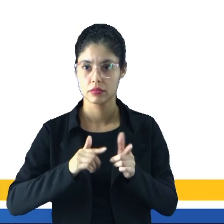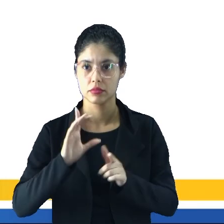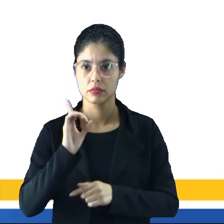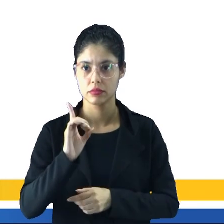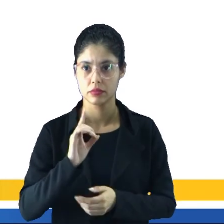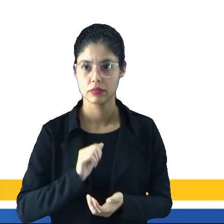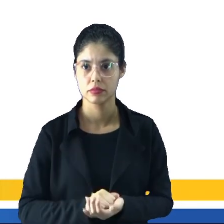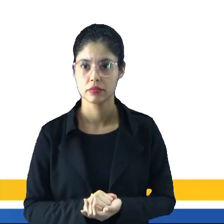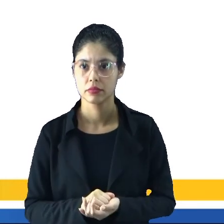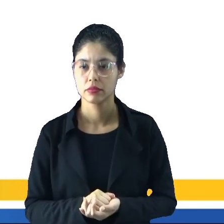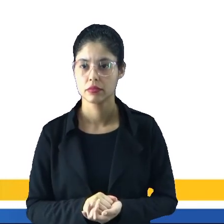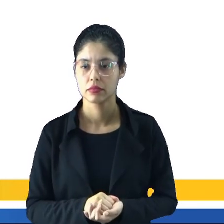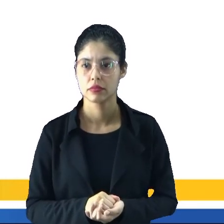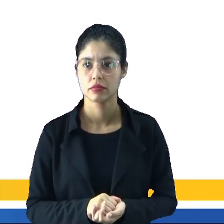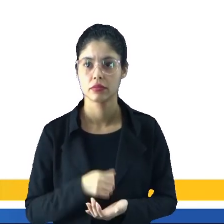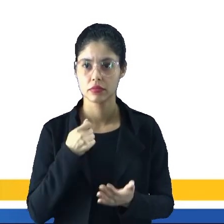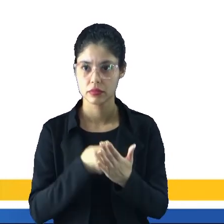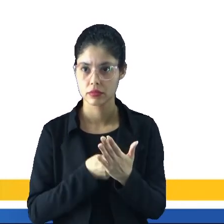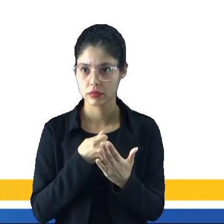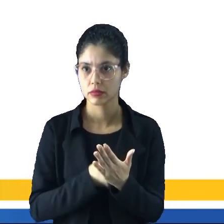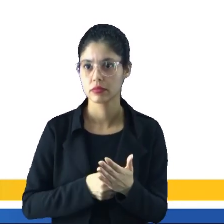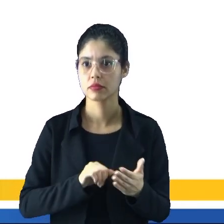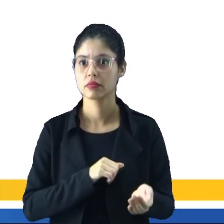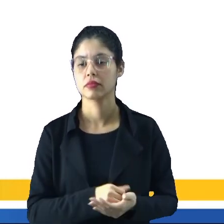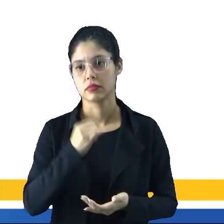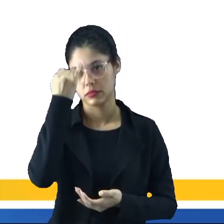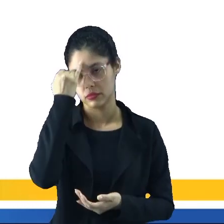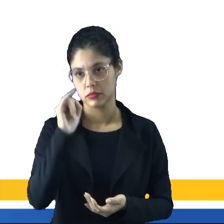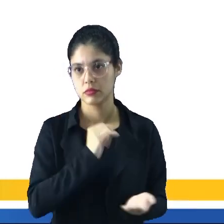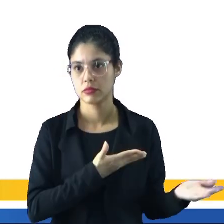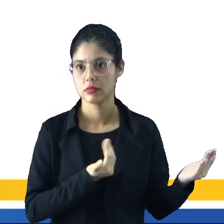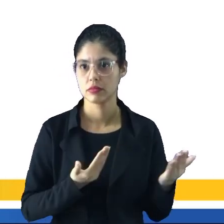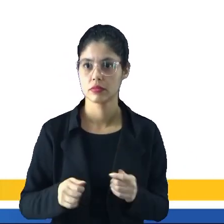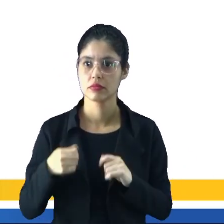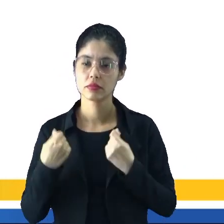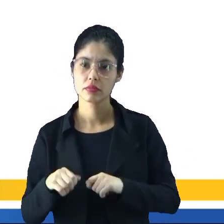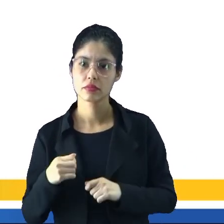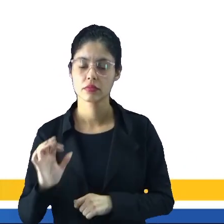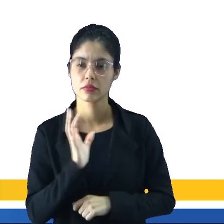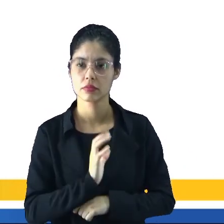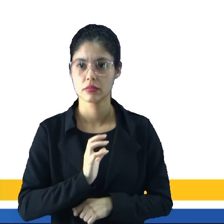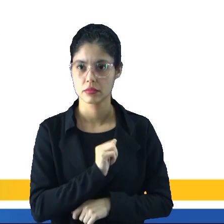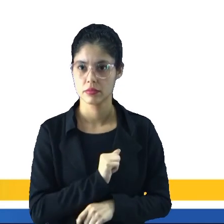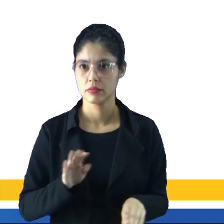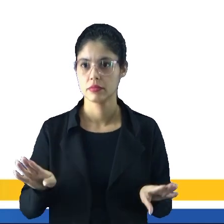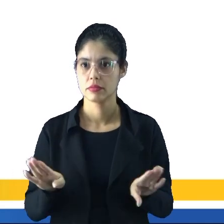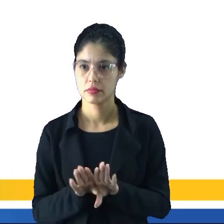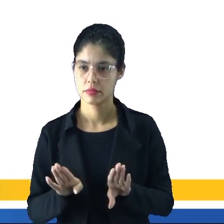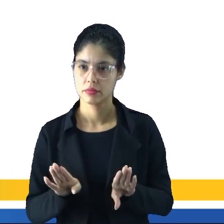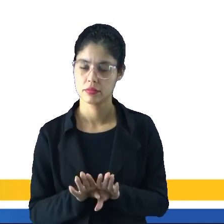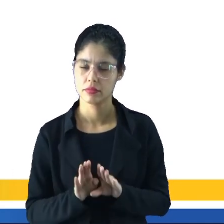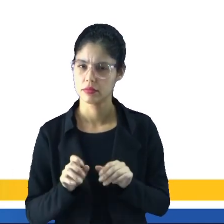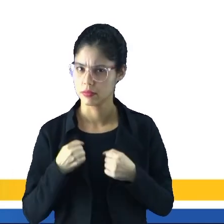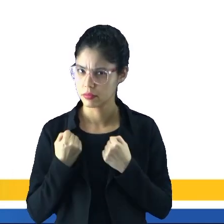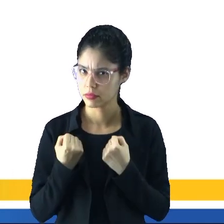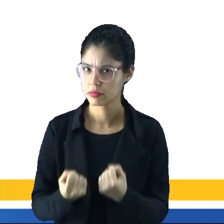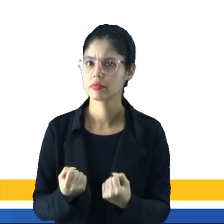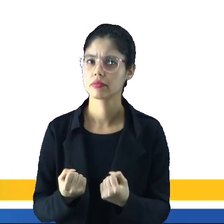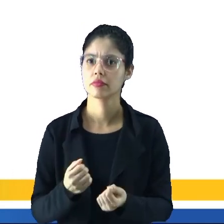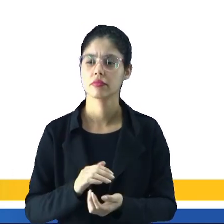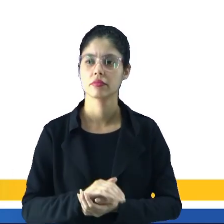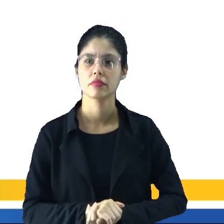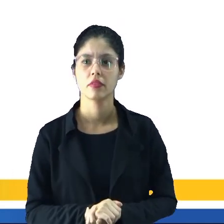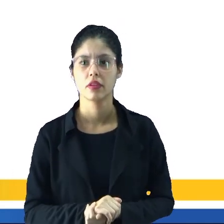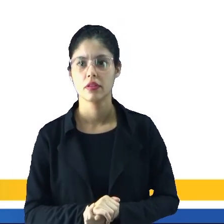a letra D, né? Reforçar a ideia de que os jovens precisam de amor, mas também